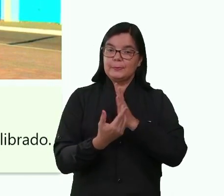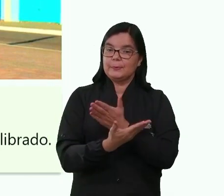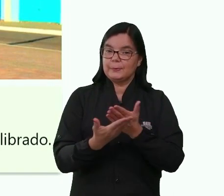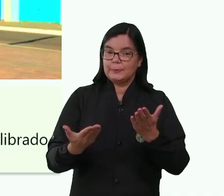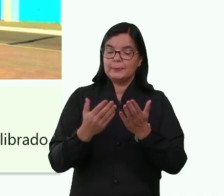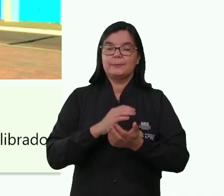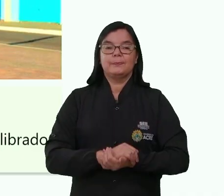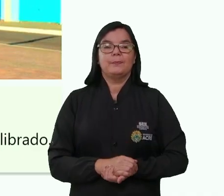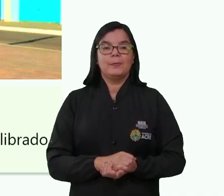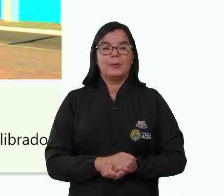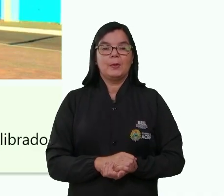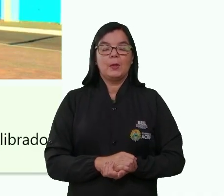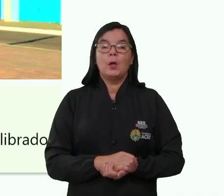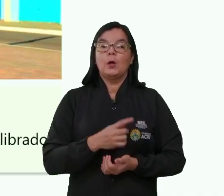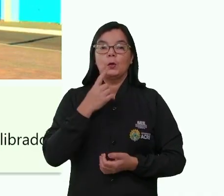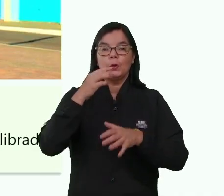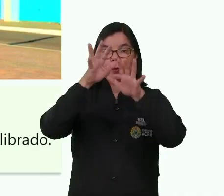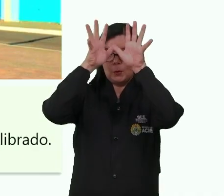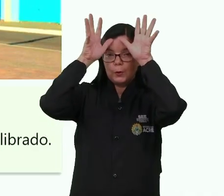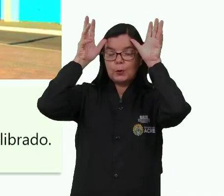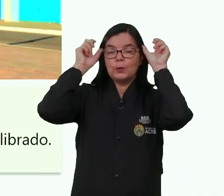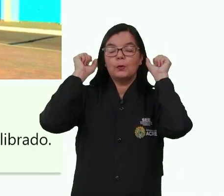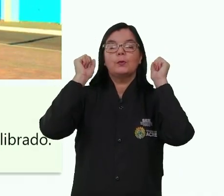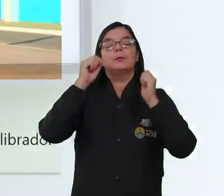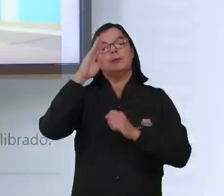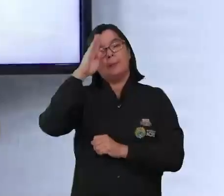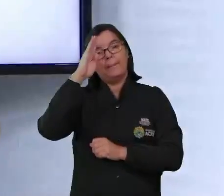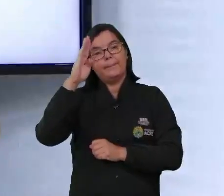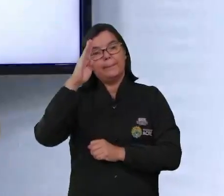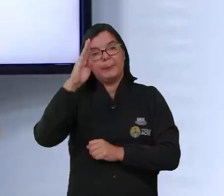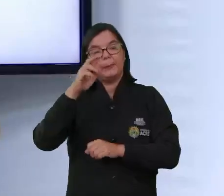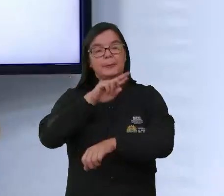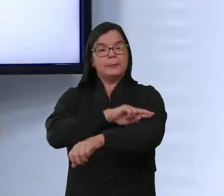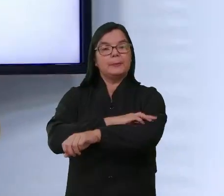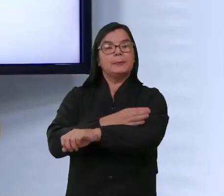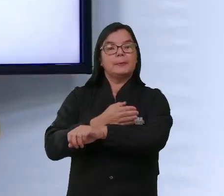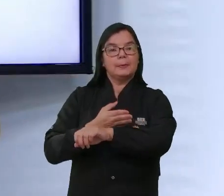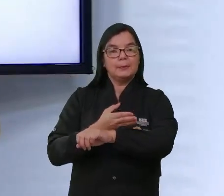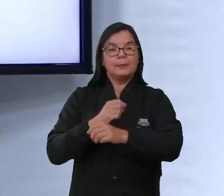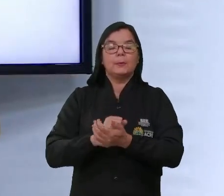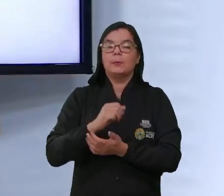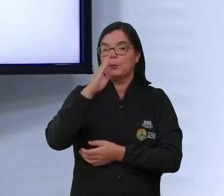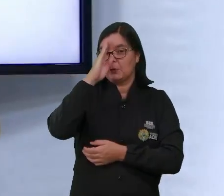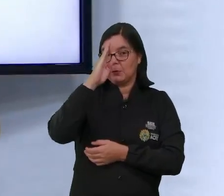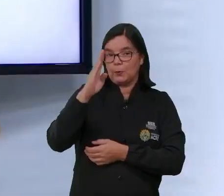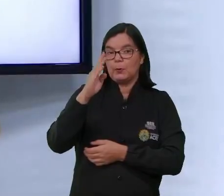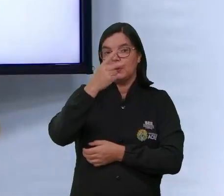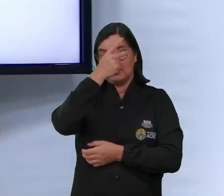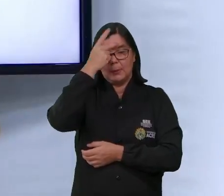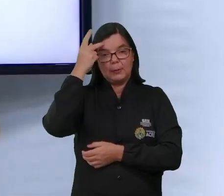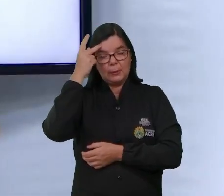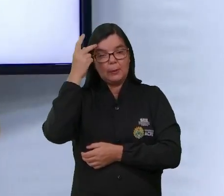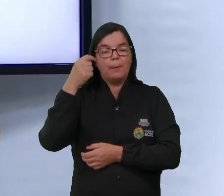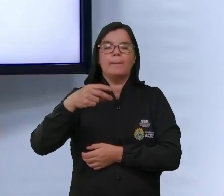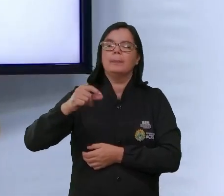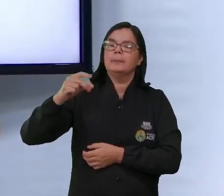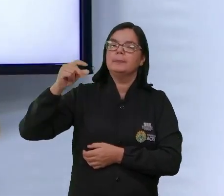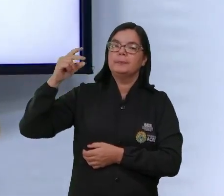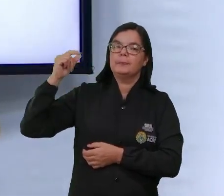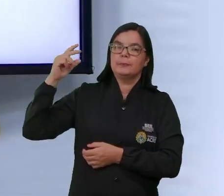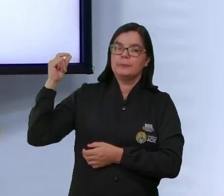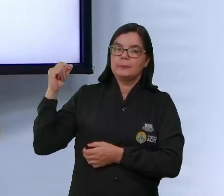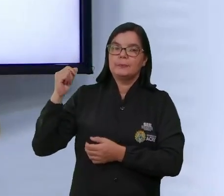todos vocês. Aqui no Acre, né, principalmente aqui em Rio Branco, principalmente as pessoas mais